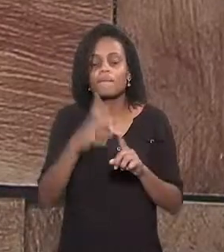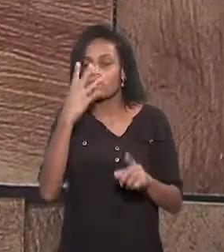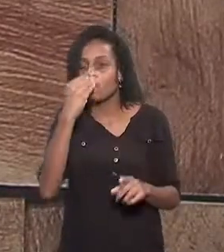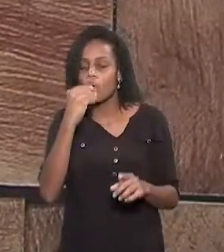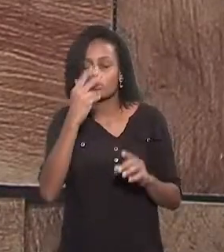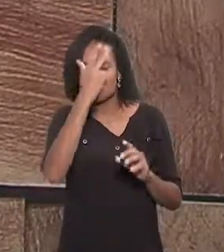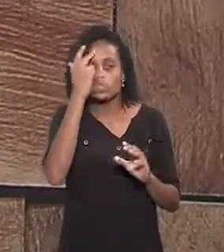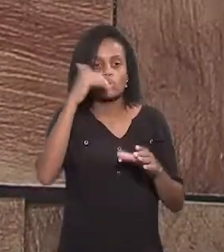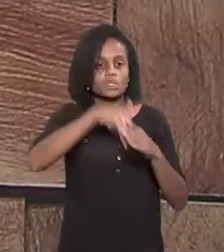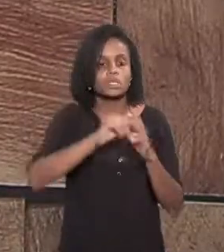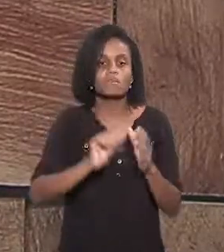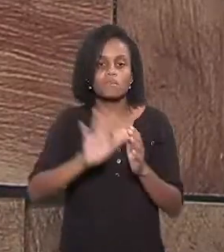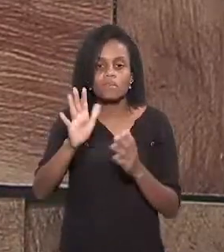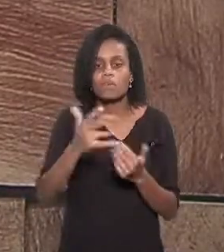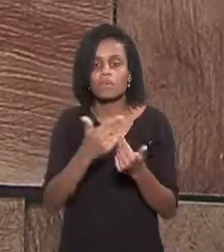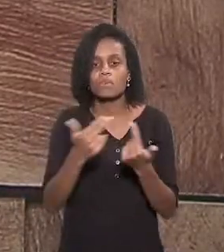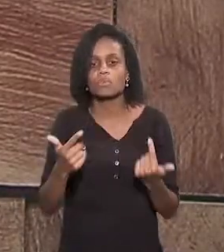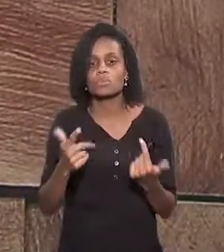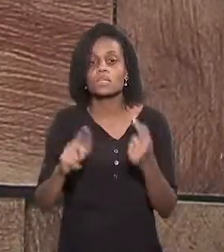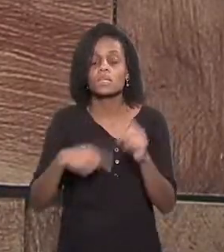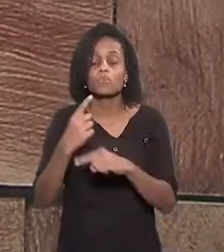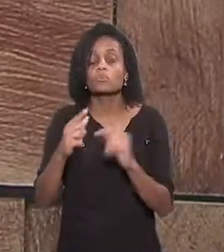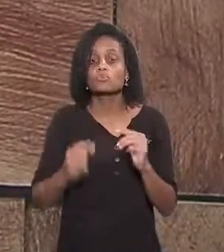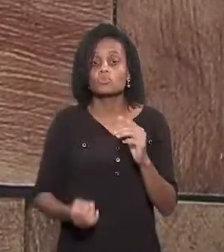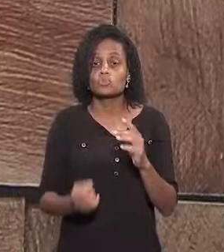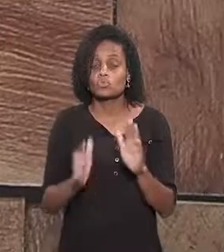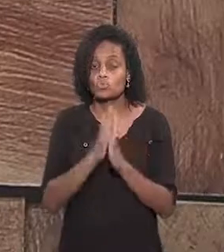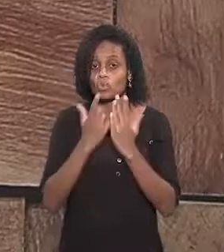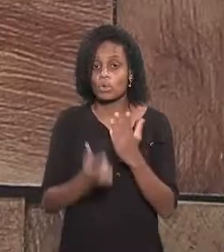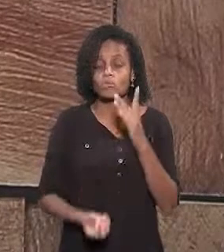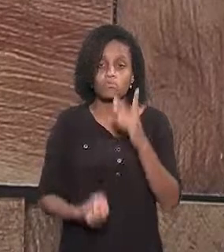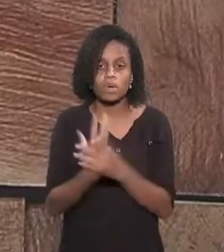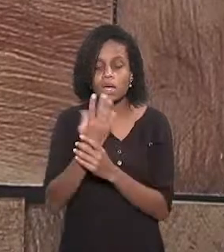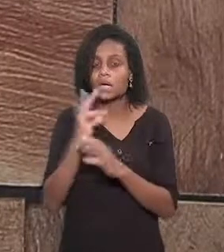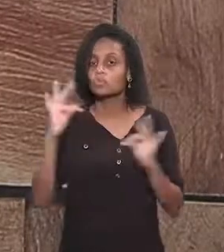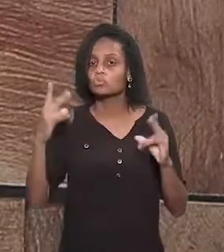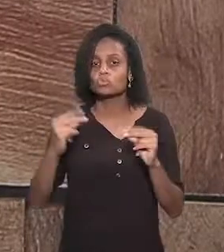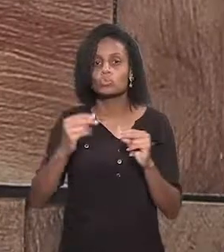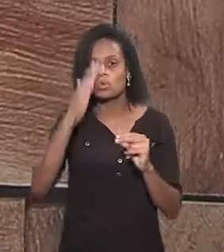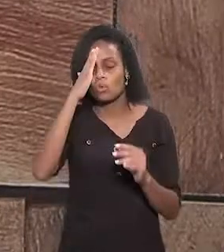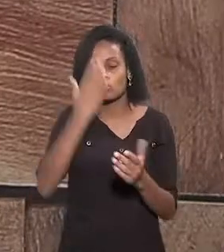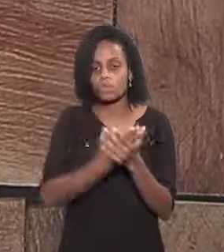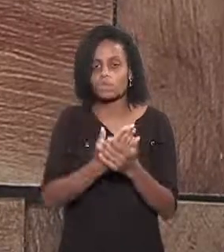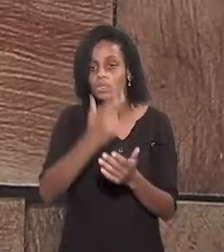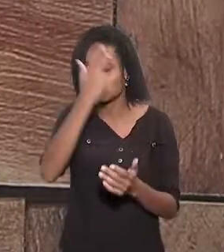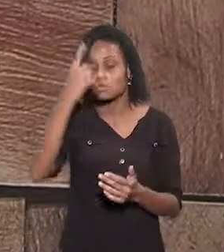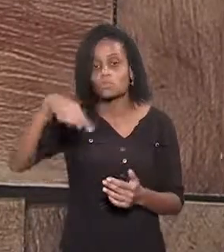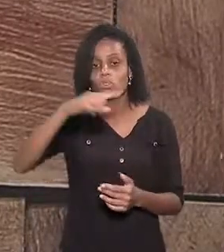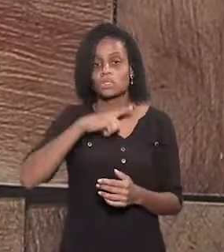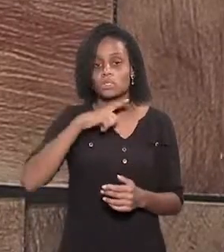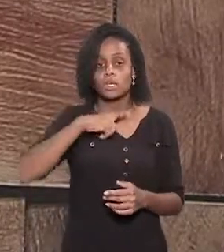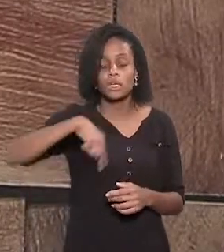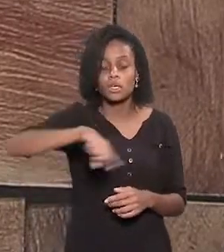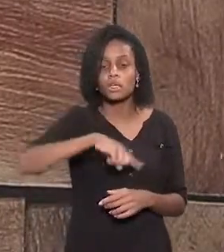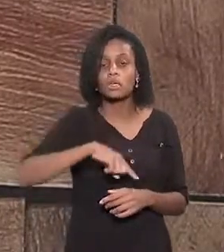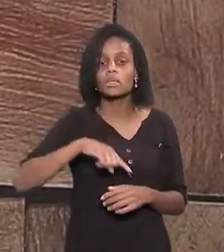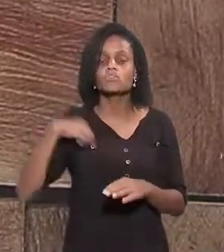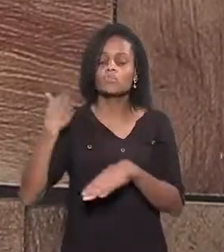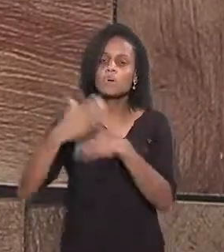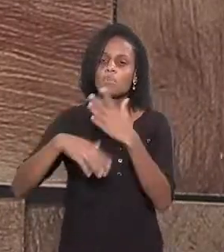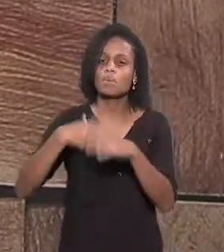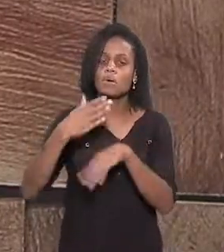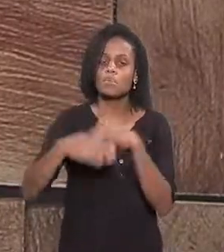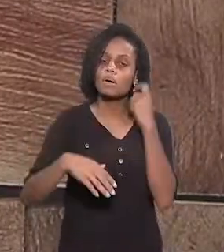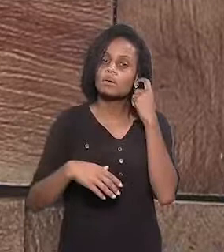de moradores. E aí depois que o Voz da Comunidade surgiu, com toda a credibilidade que a gente conquistou ao longo desses anos,